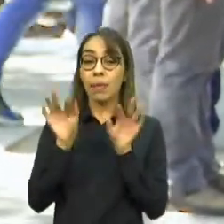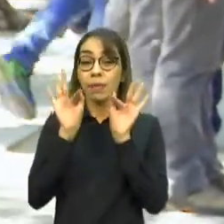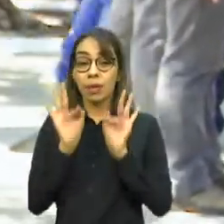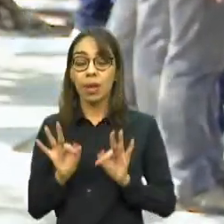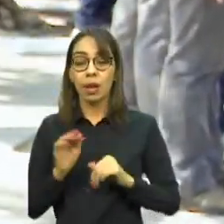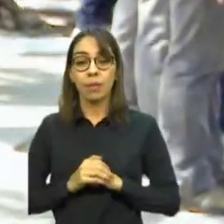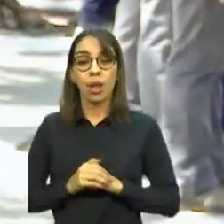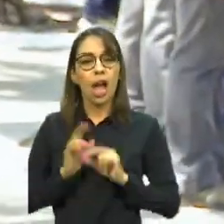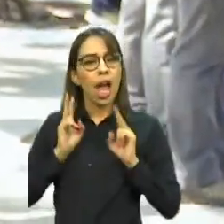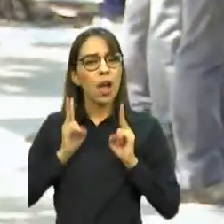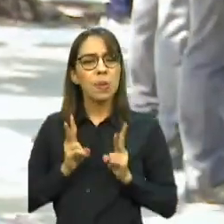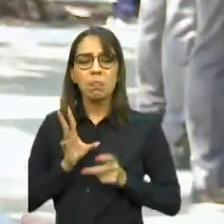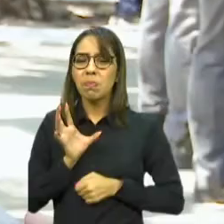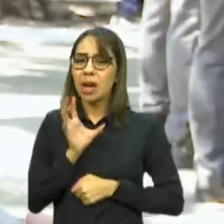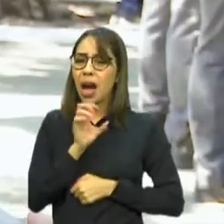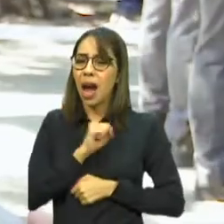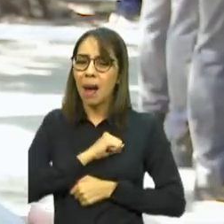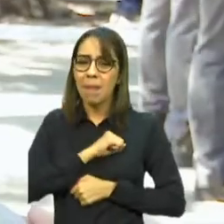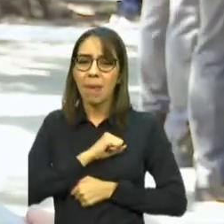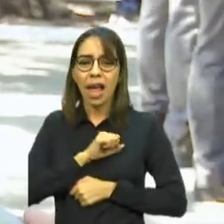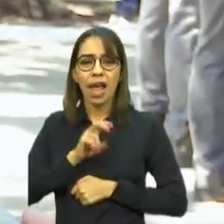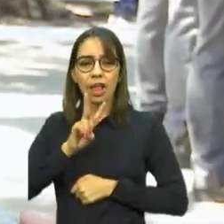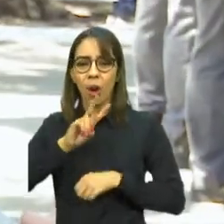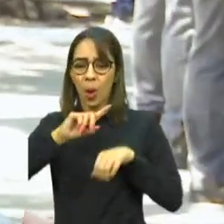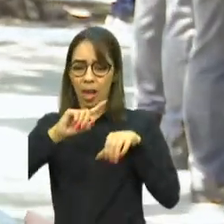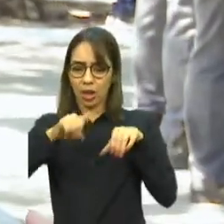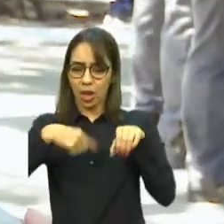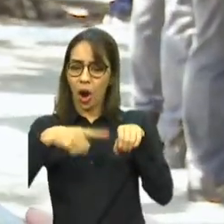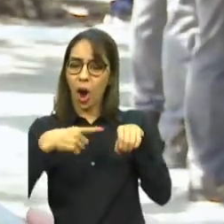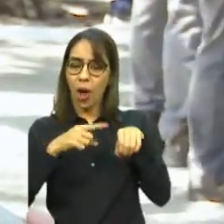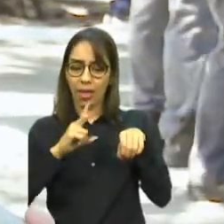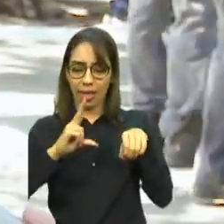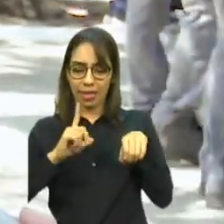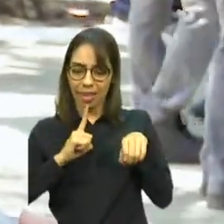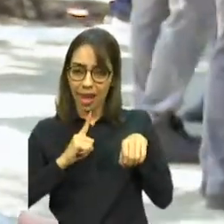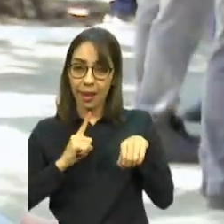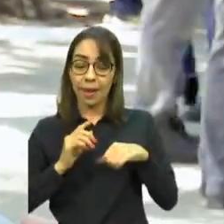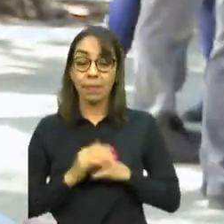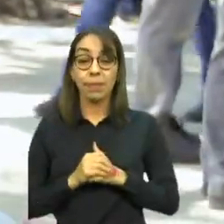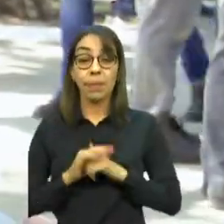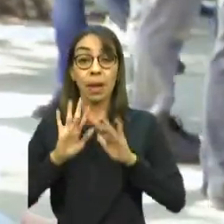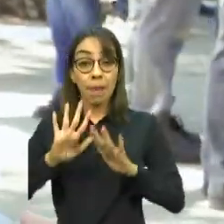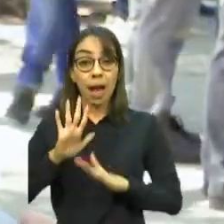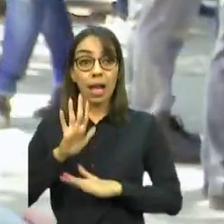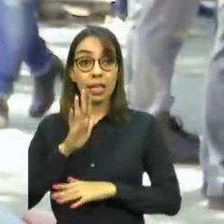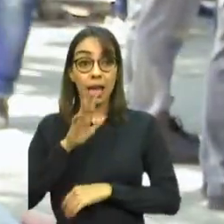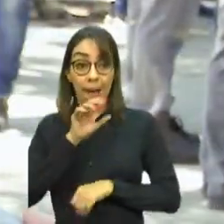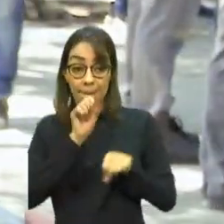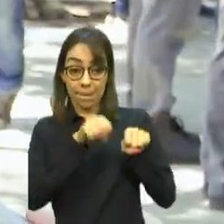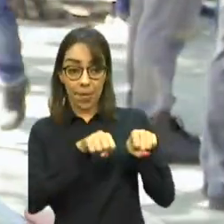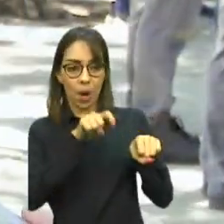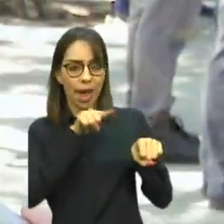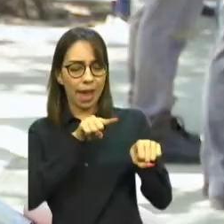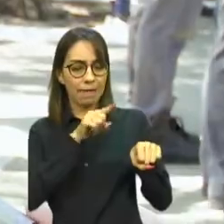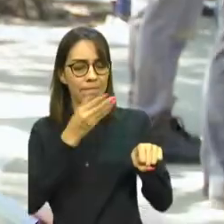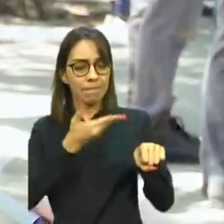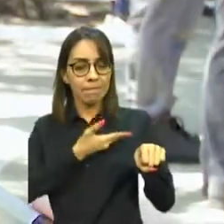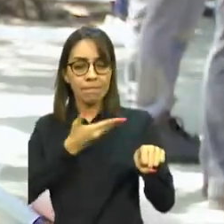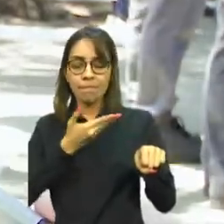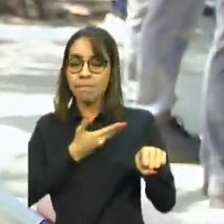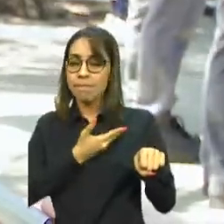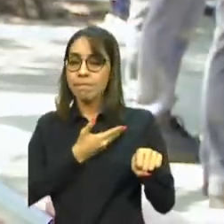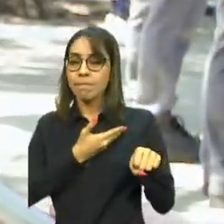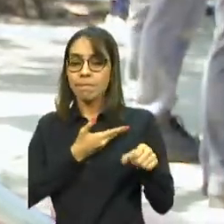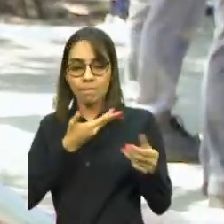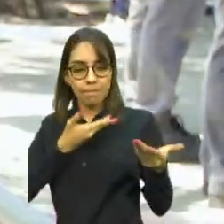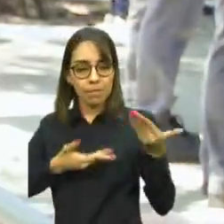rodas. Sempre, sempre, sempre. E a minha moto, ela é minha companheira. É nela que a gente